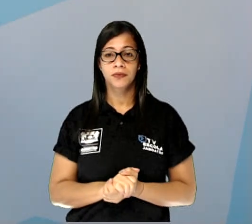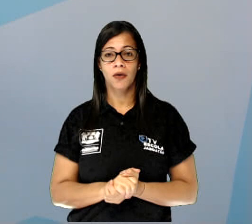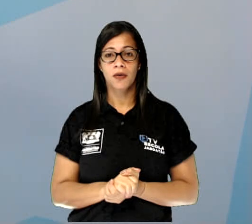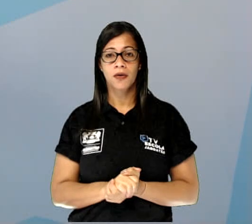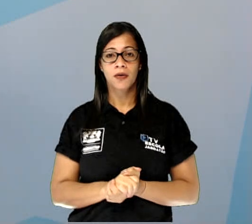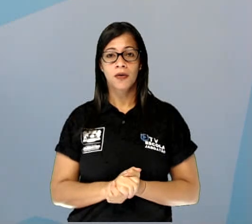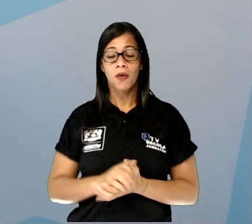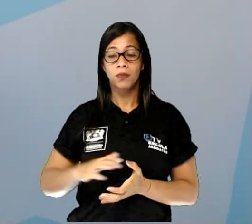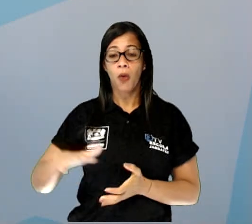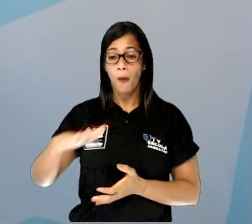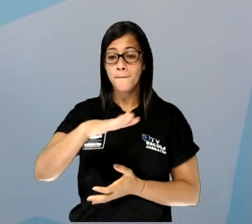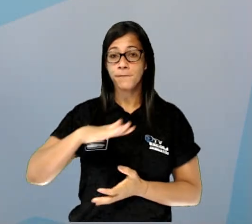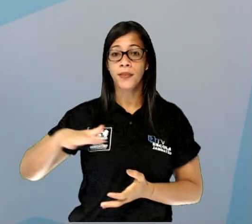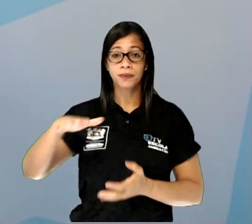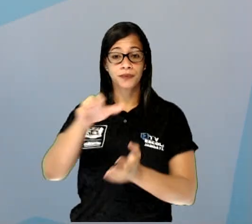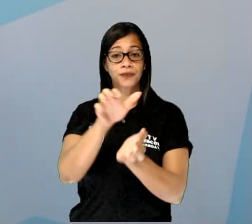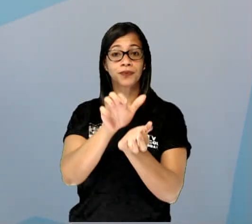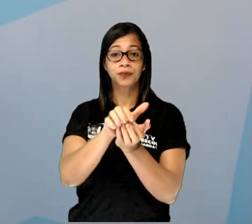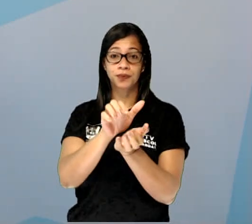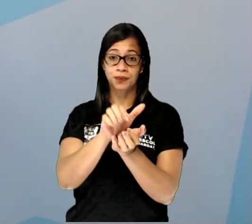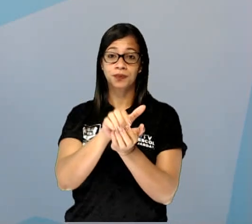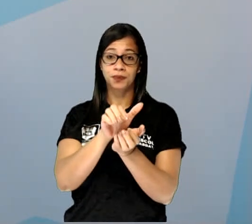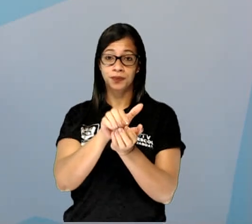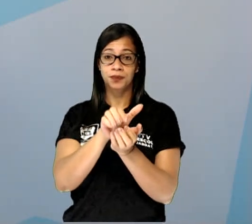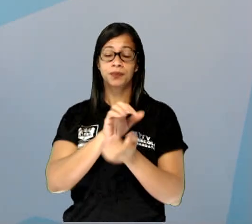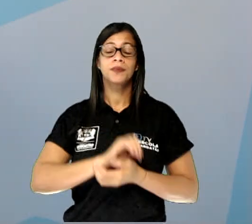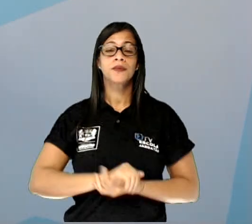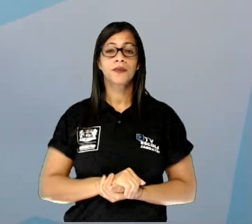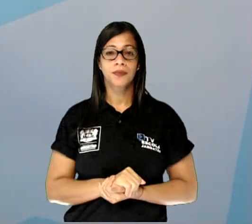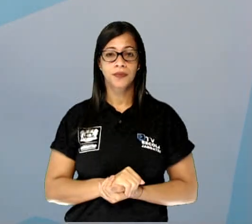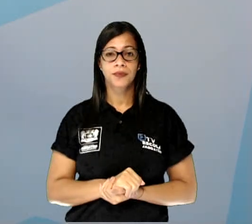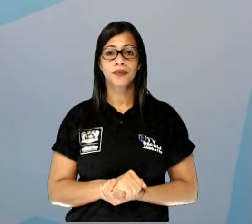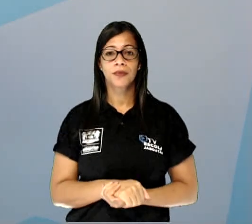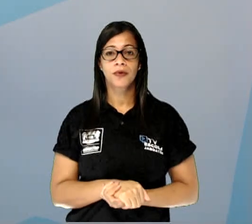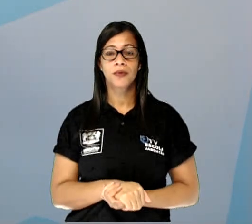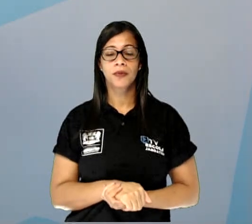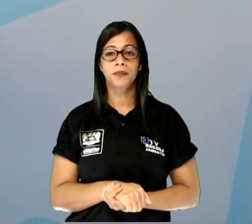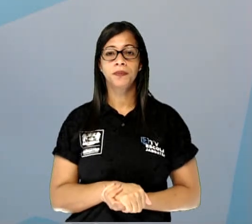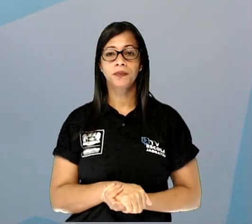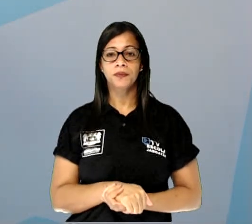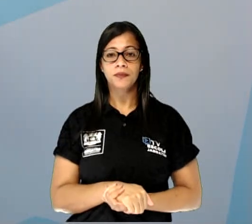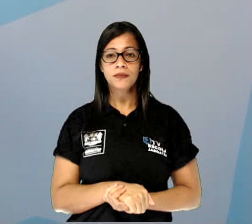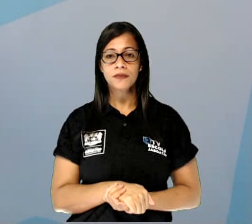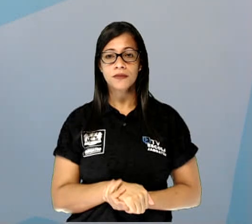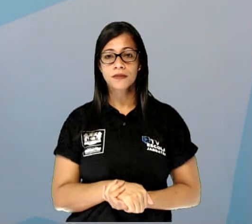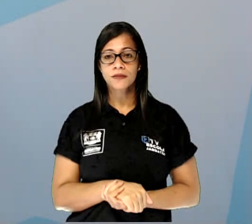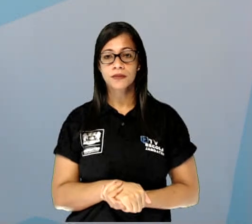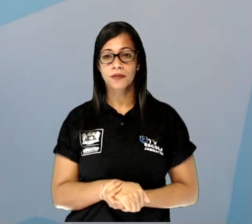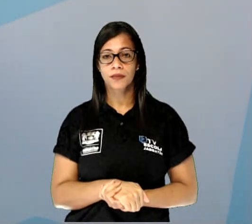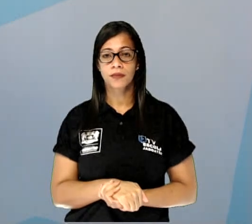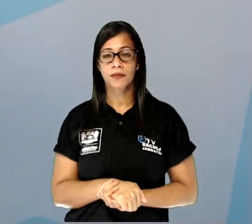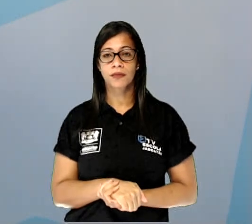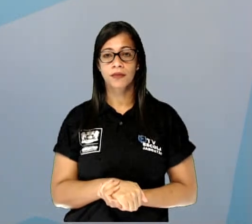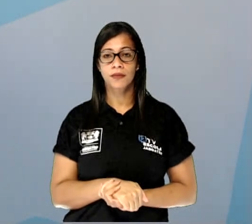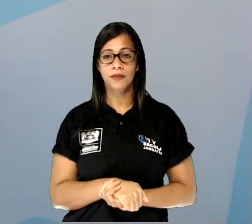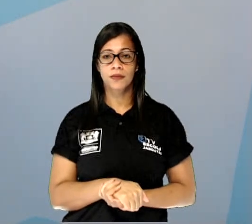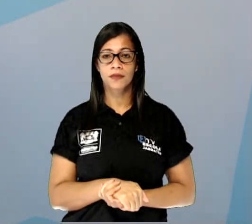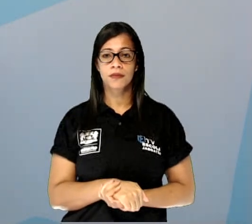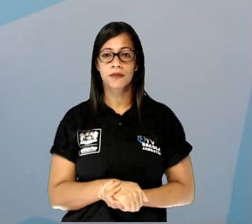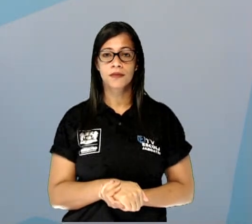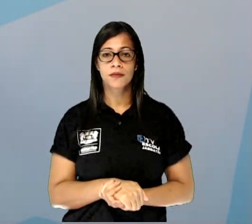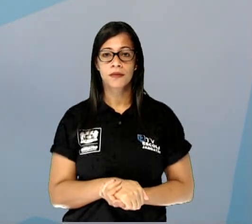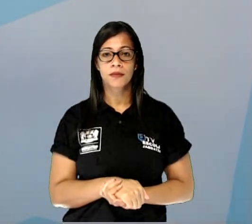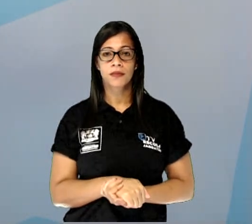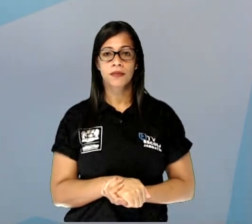expressão atual, me referindo às pessoas que viviam naquela região. Mas antes, eles não tinham ainda essa lógica de identidade, de unidade. Você